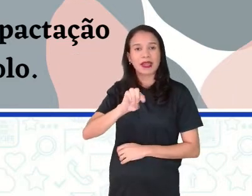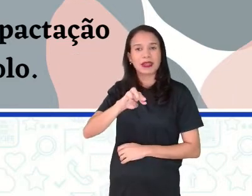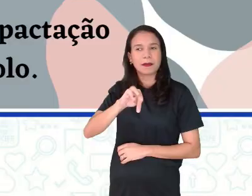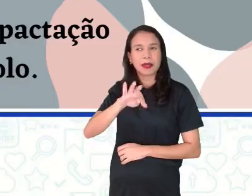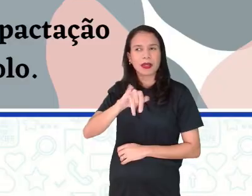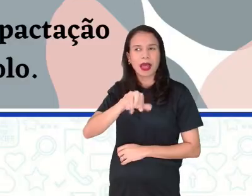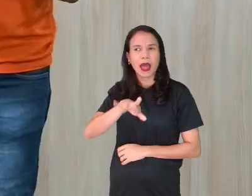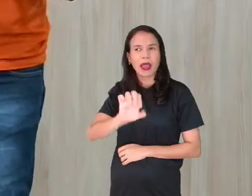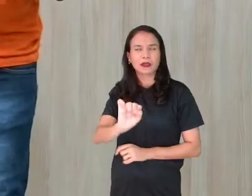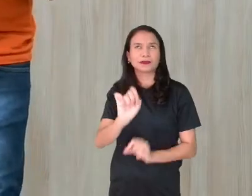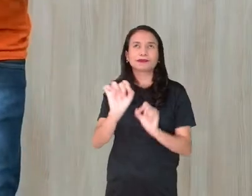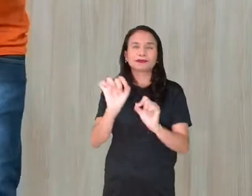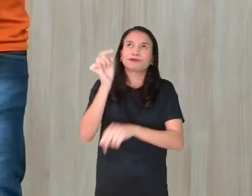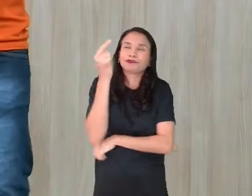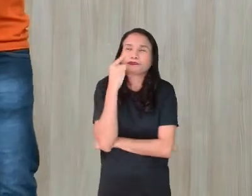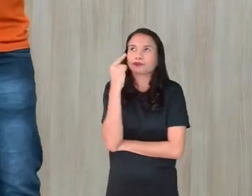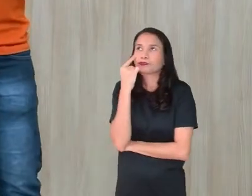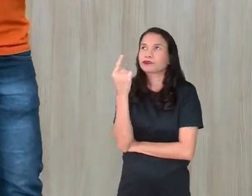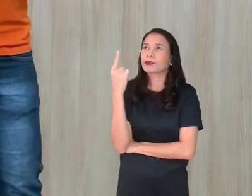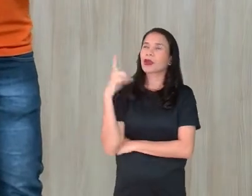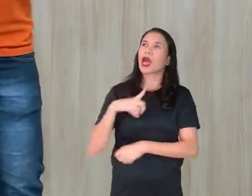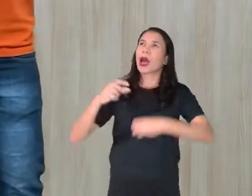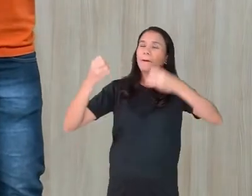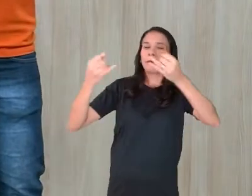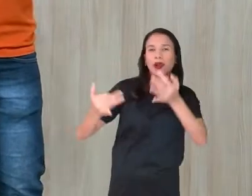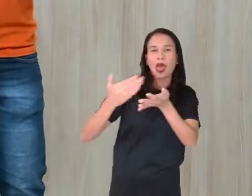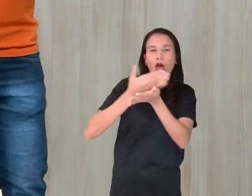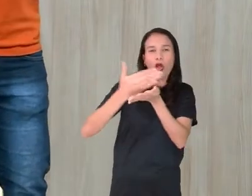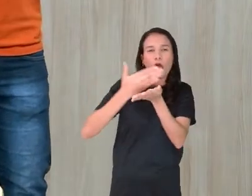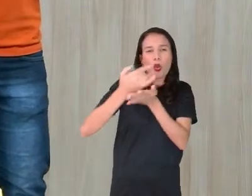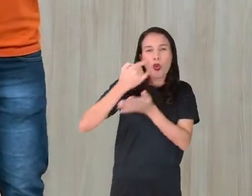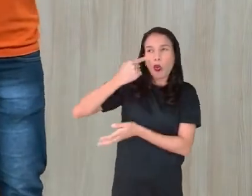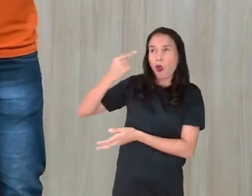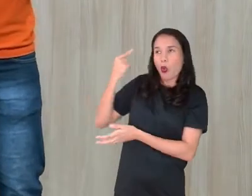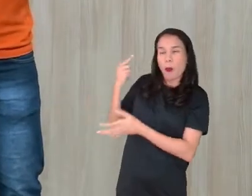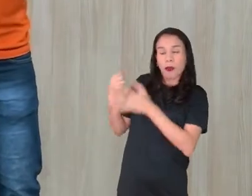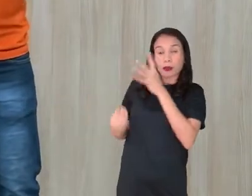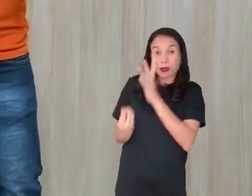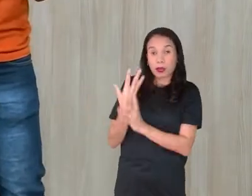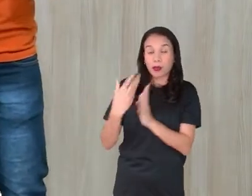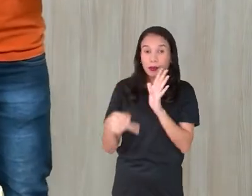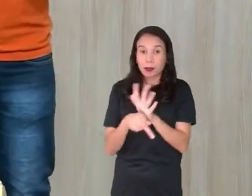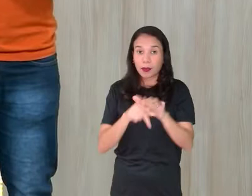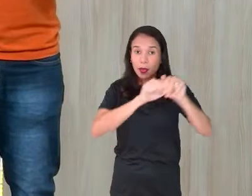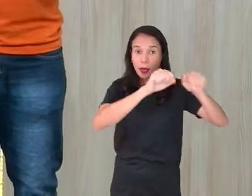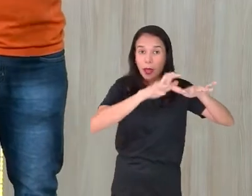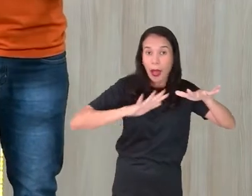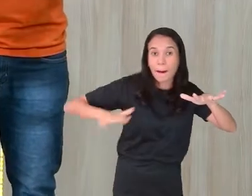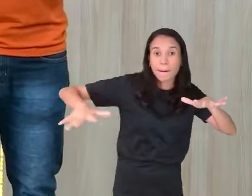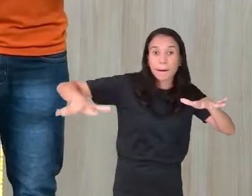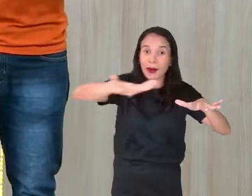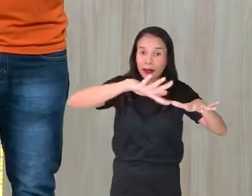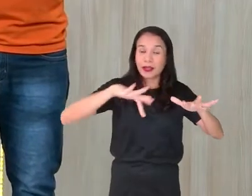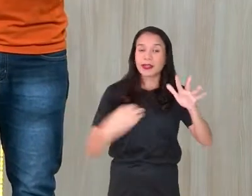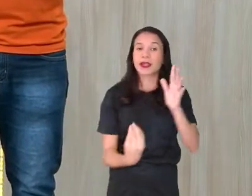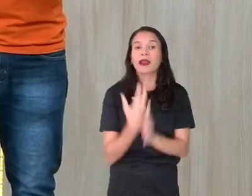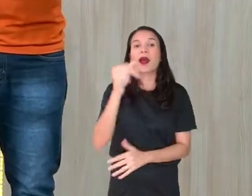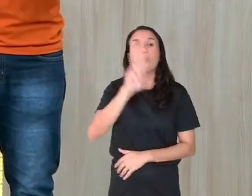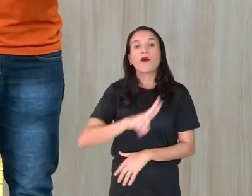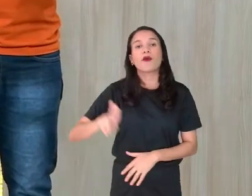sedimentares. Porque, veja, eu falei para vocês lá no começo que a formação das planícies é feita a partir